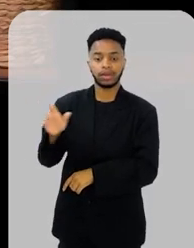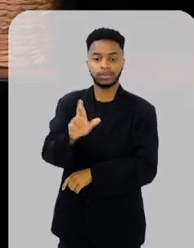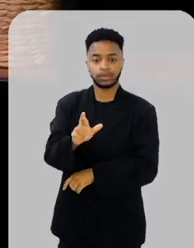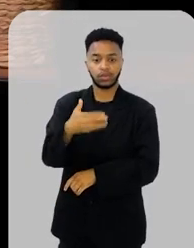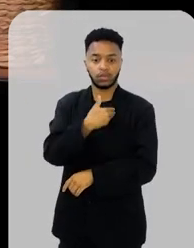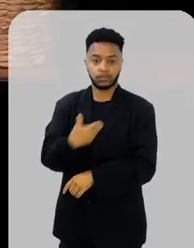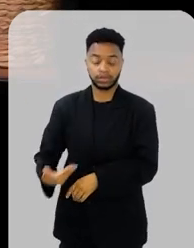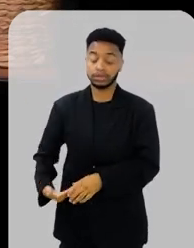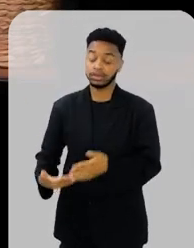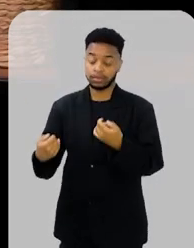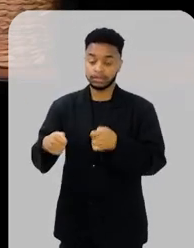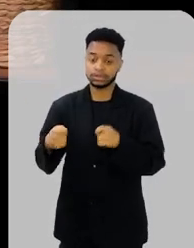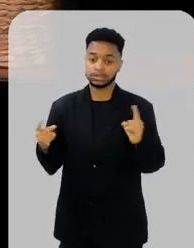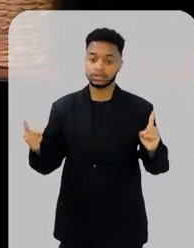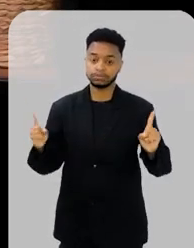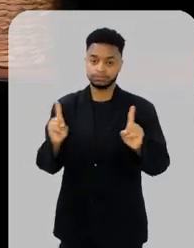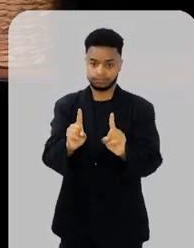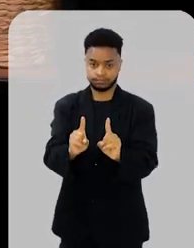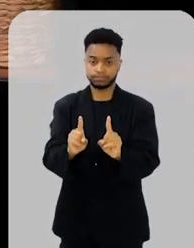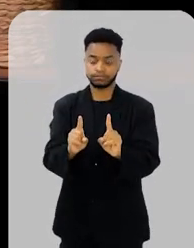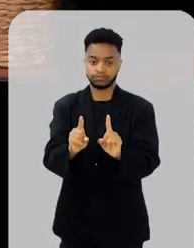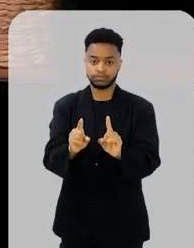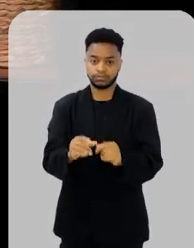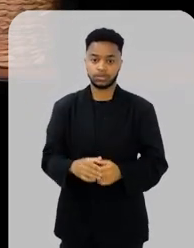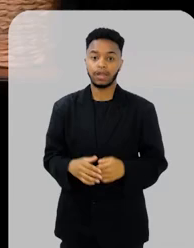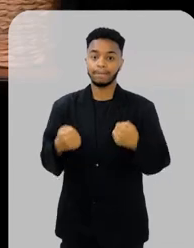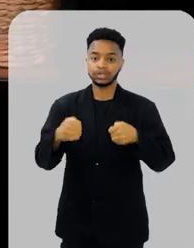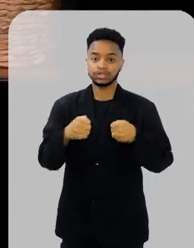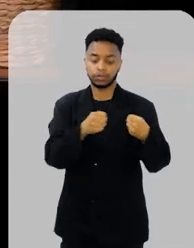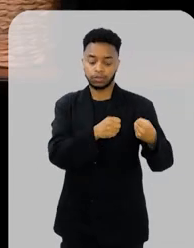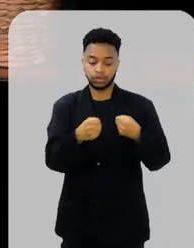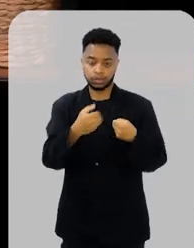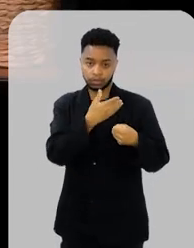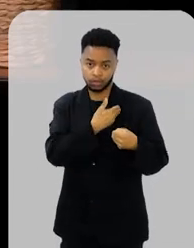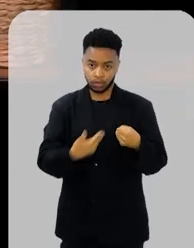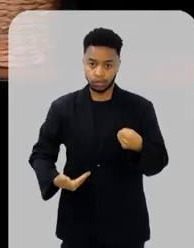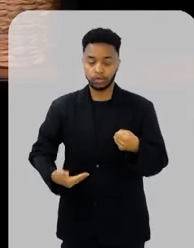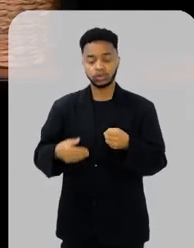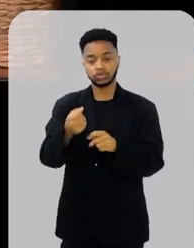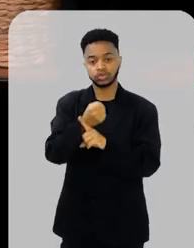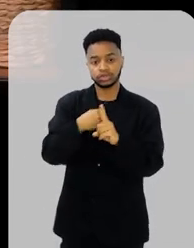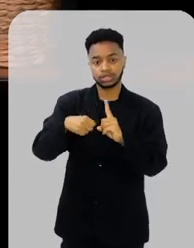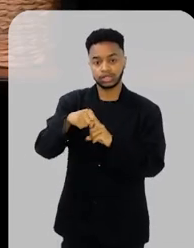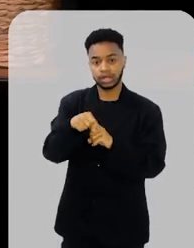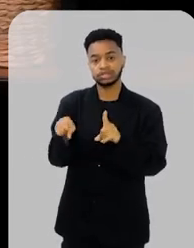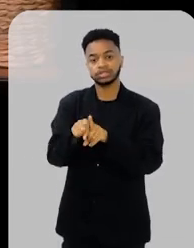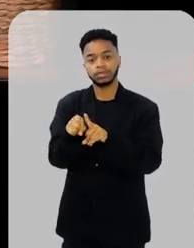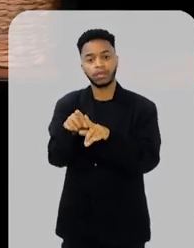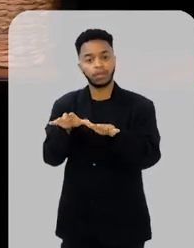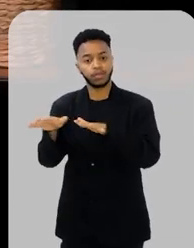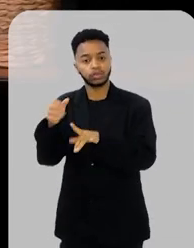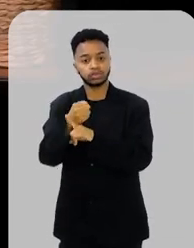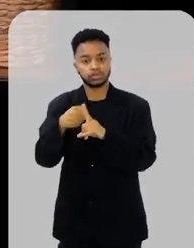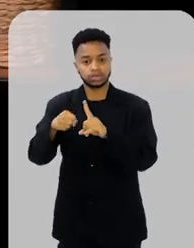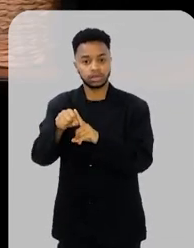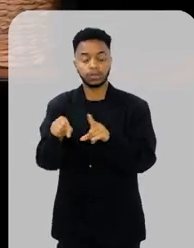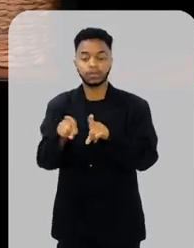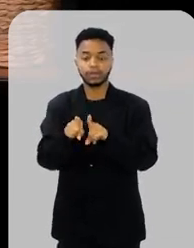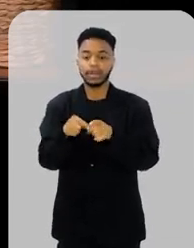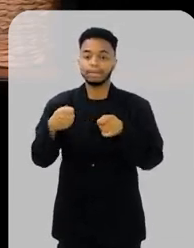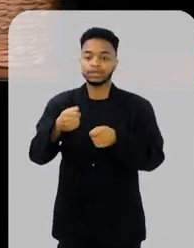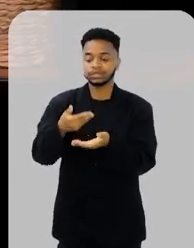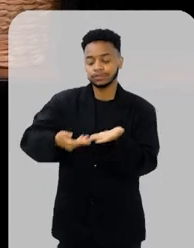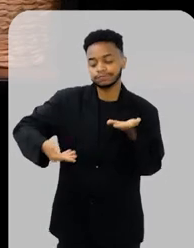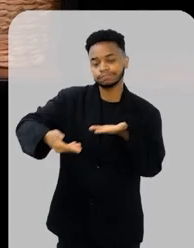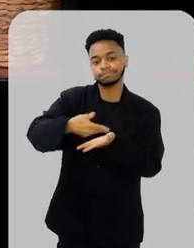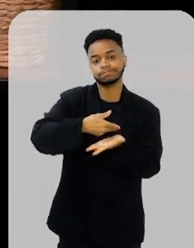que é assim que a política tem que andar. Então tem que ter poder público, sociedade civil, movimentos sociais. E